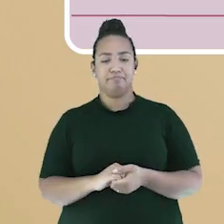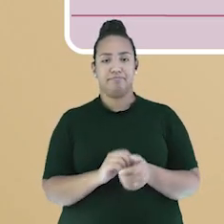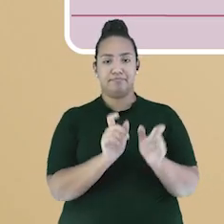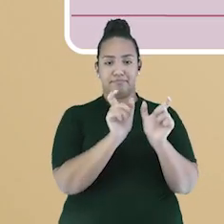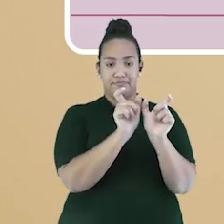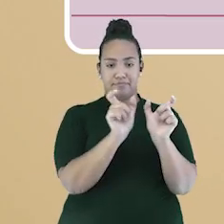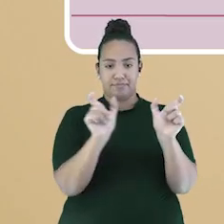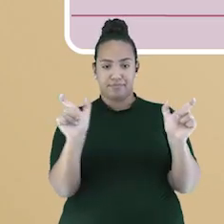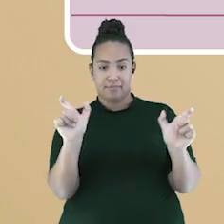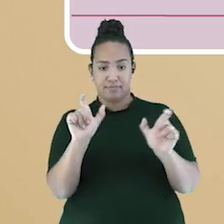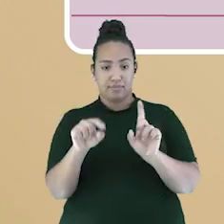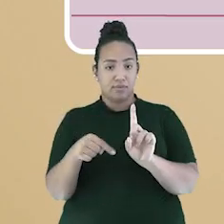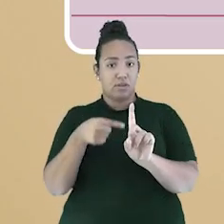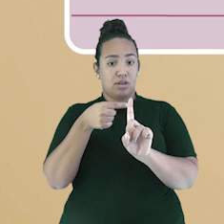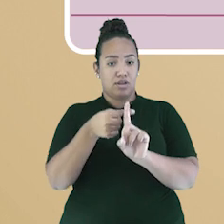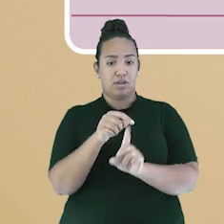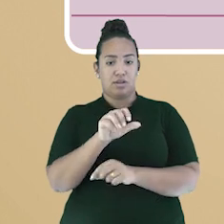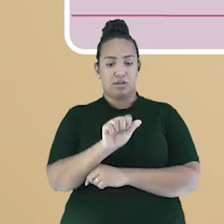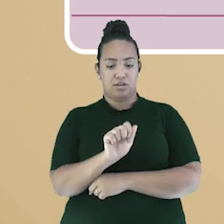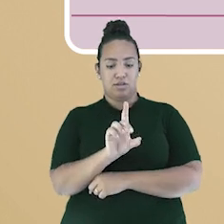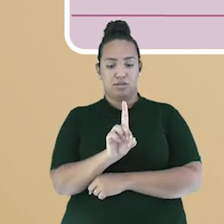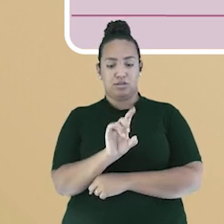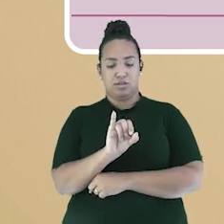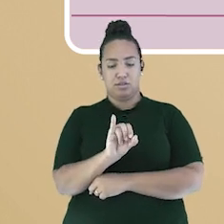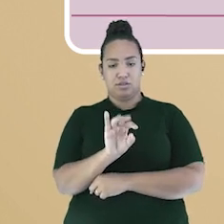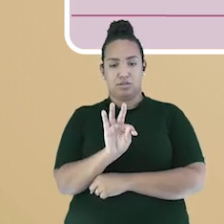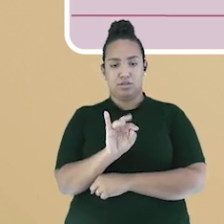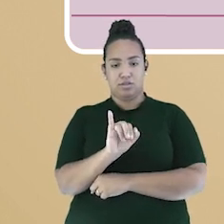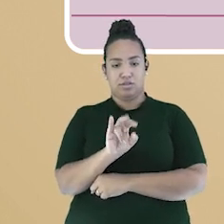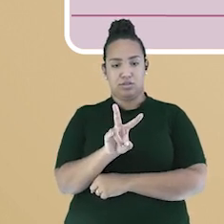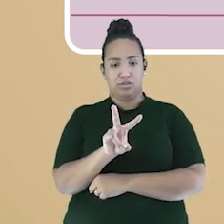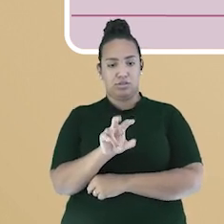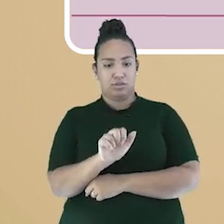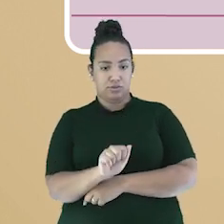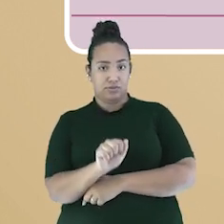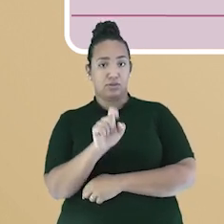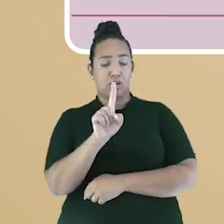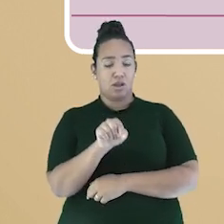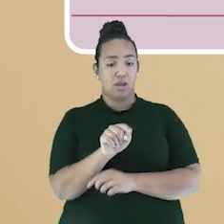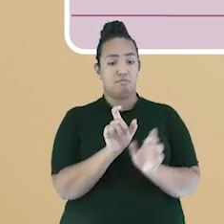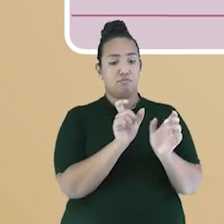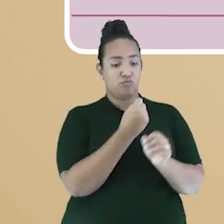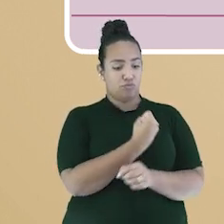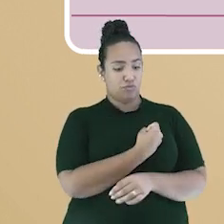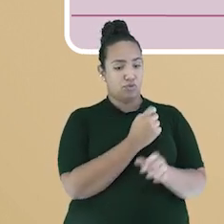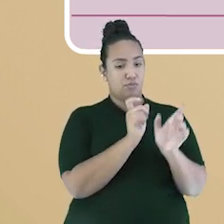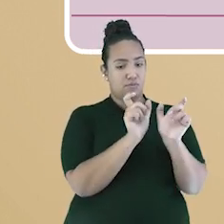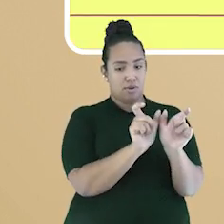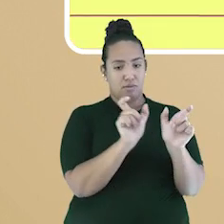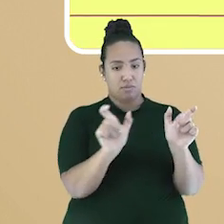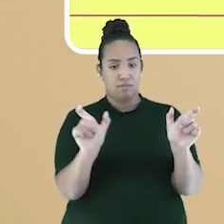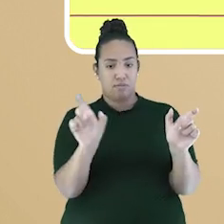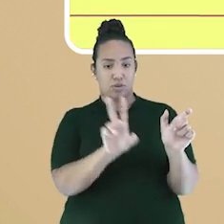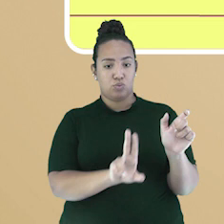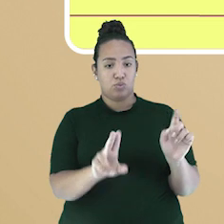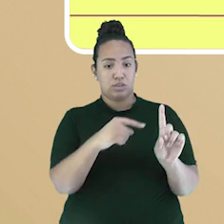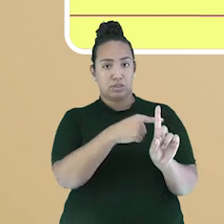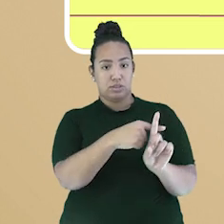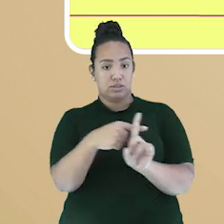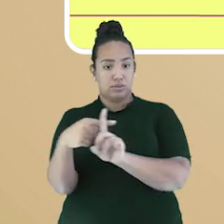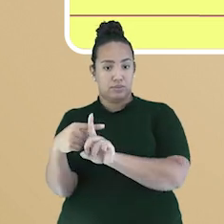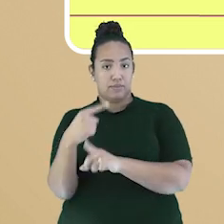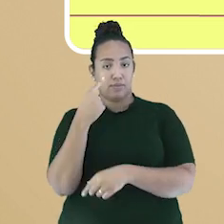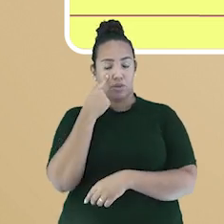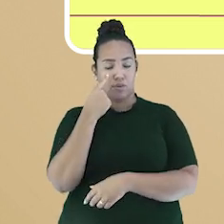aditiva é aquela que organiza os números por partes usando apenas a operação da adição veja o exemplo